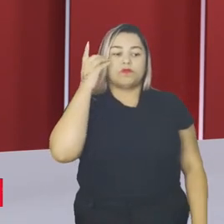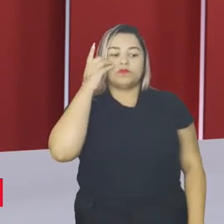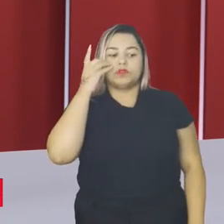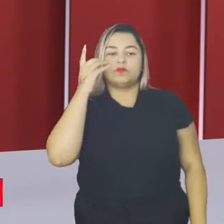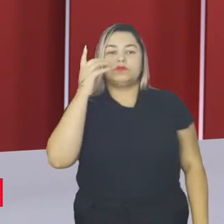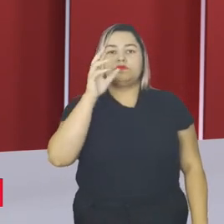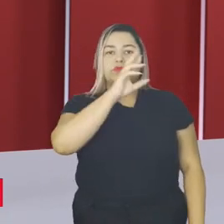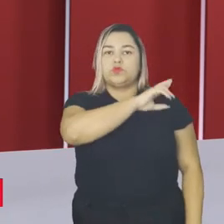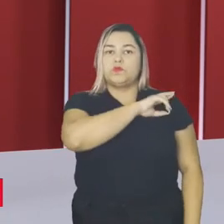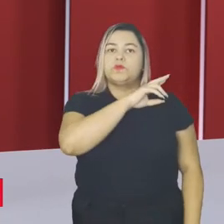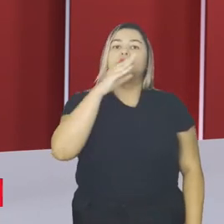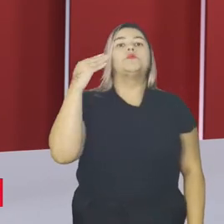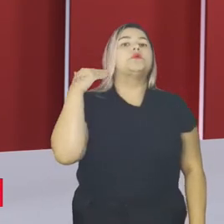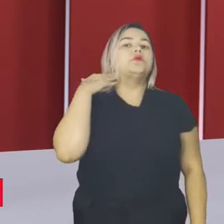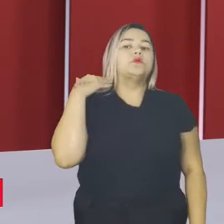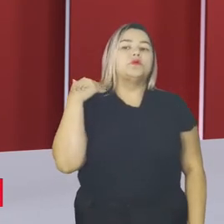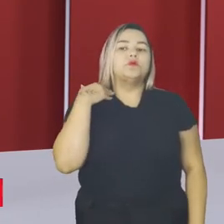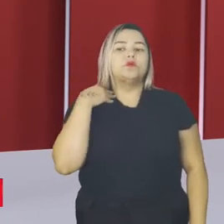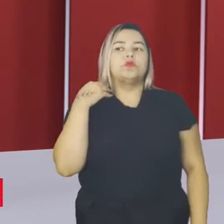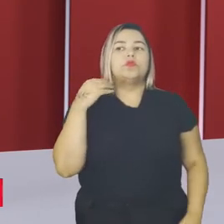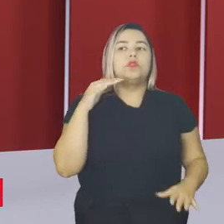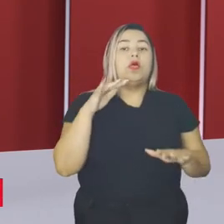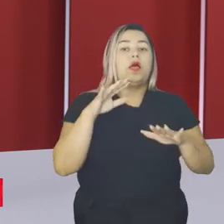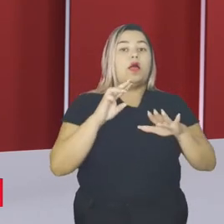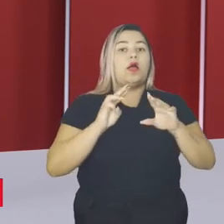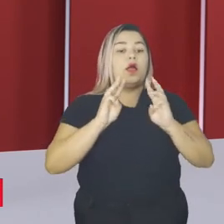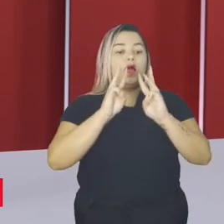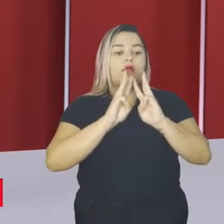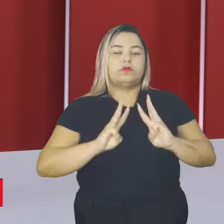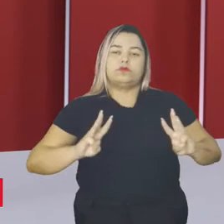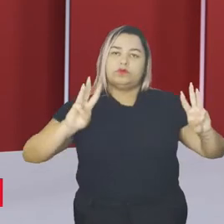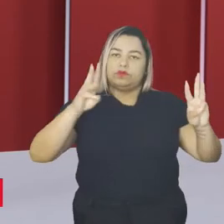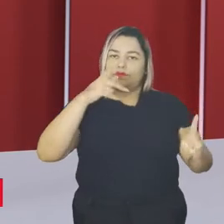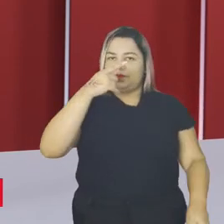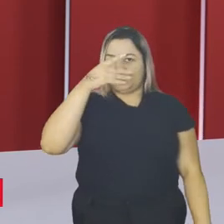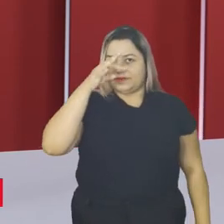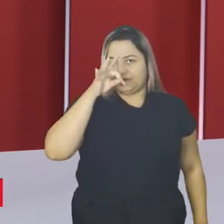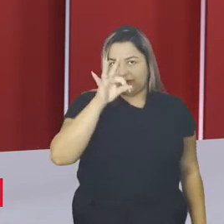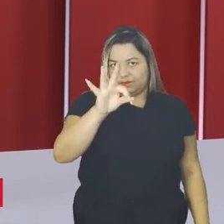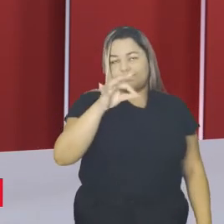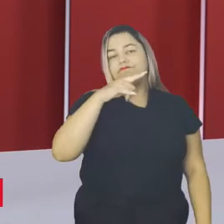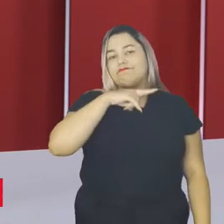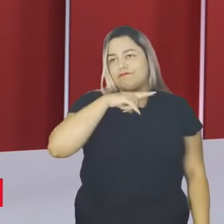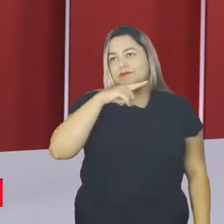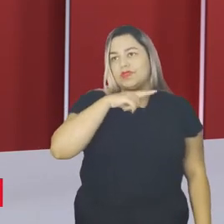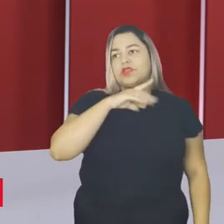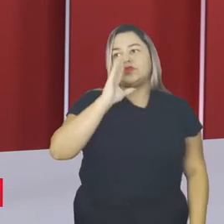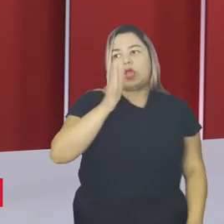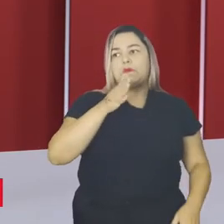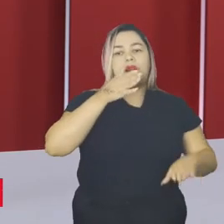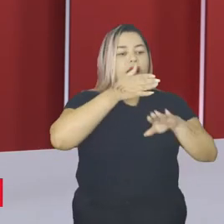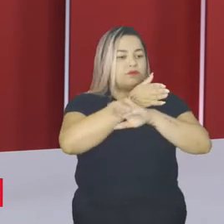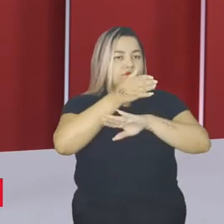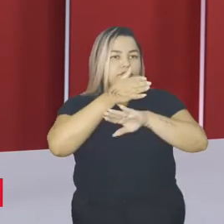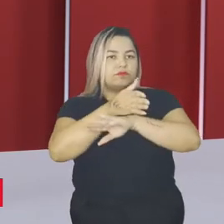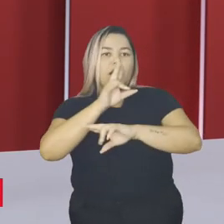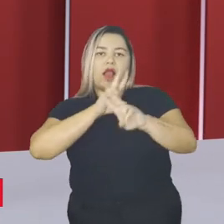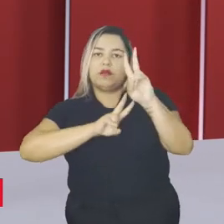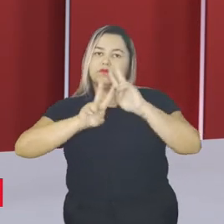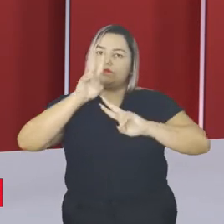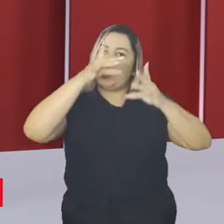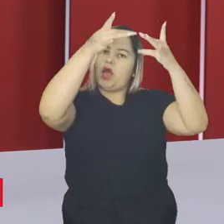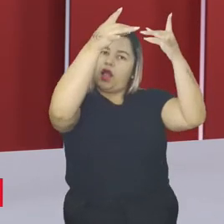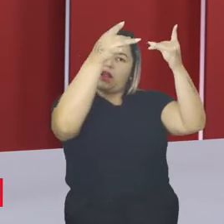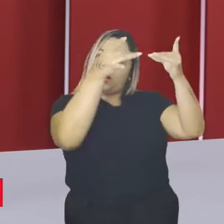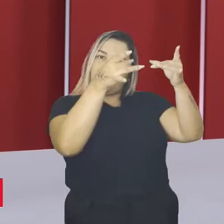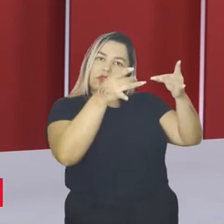lá em pt.org.br. Porque tudo que a gente noticia aqui, a gente já tem uma matéria lá para você acessar e acompanhar mais